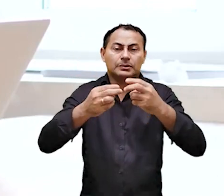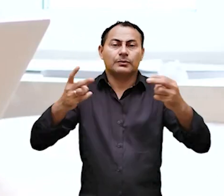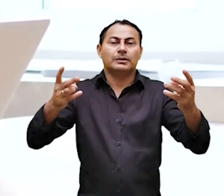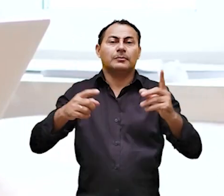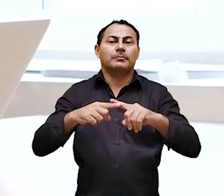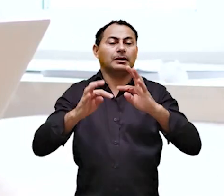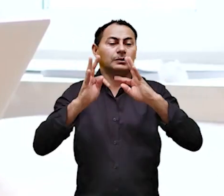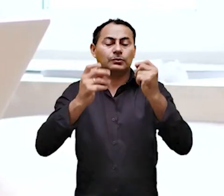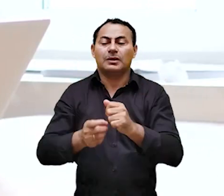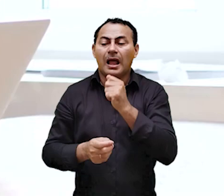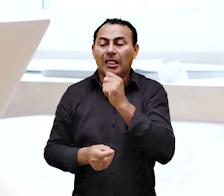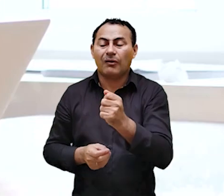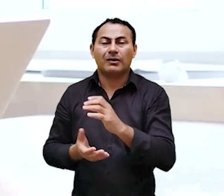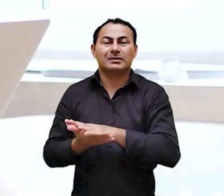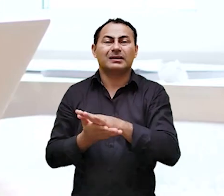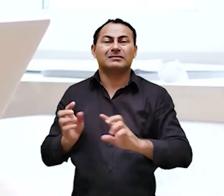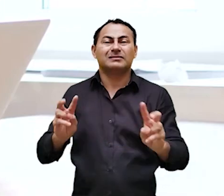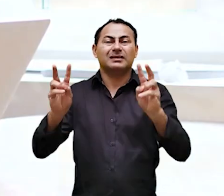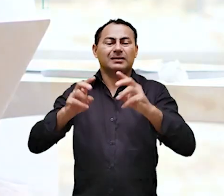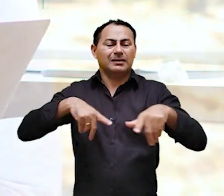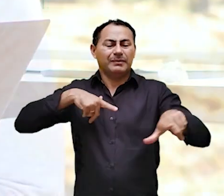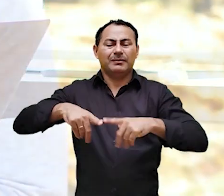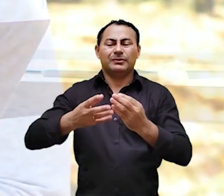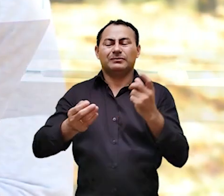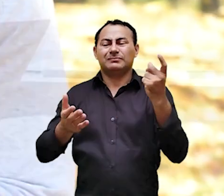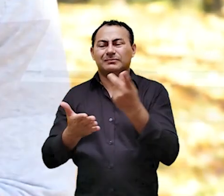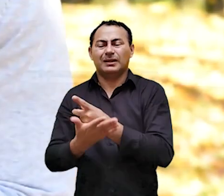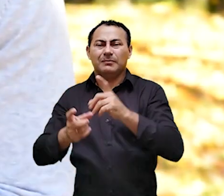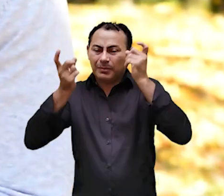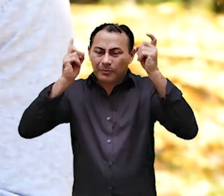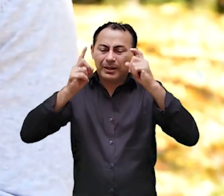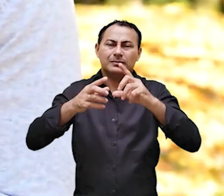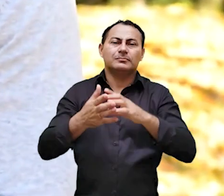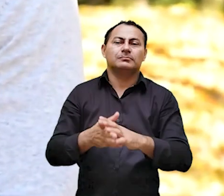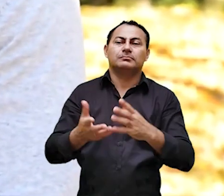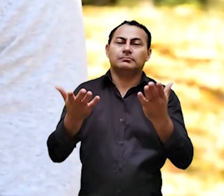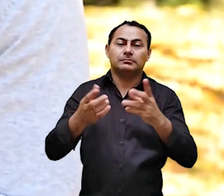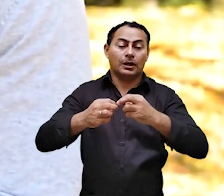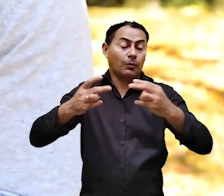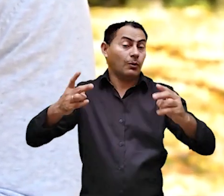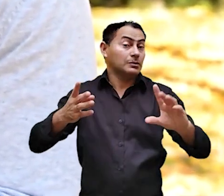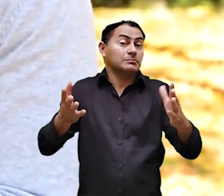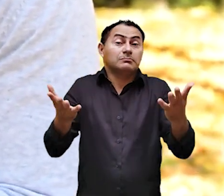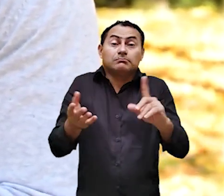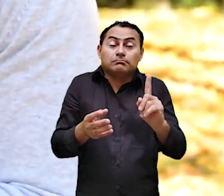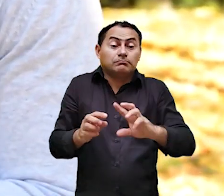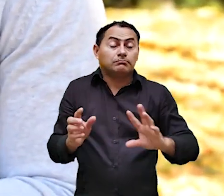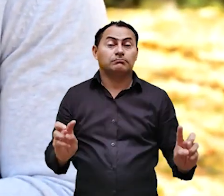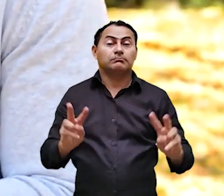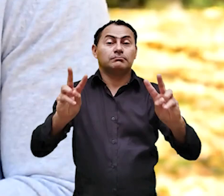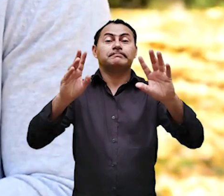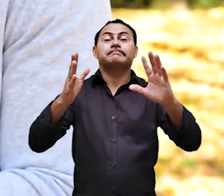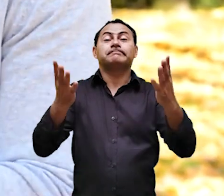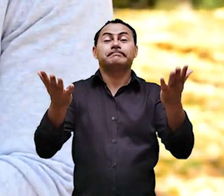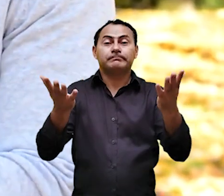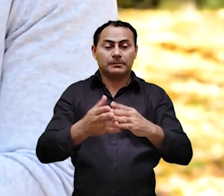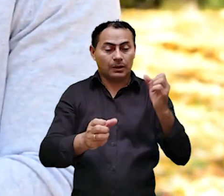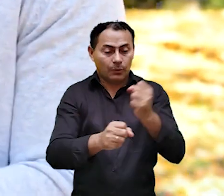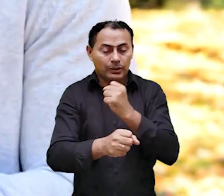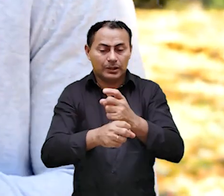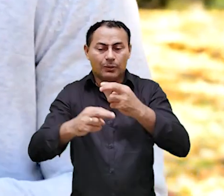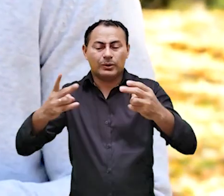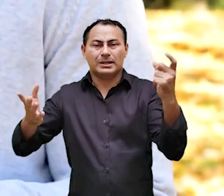preocupei-me com muitas coisas, mas tudo à toa. Trabalhei muito em vão, preocupei-me em vão e por coisas que não valeram a